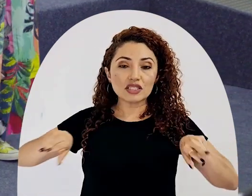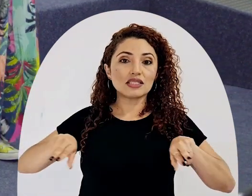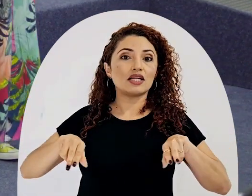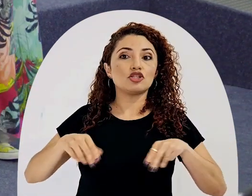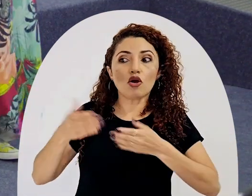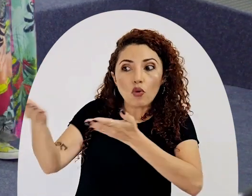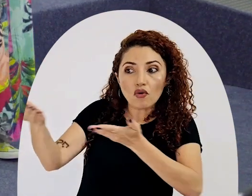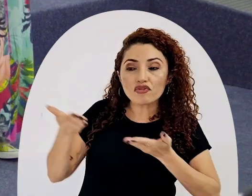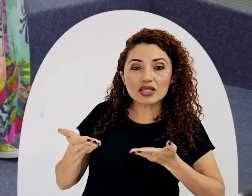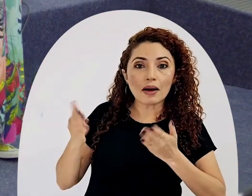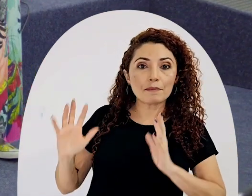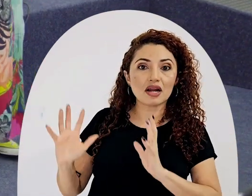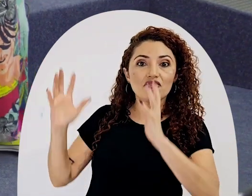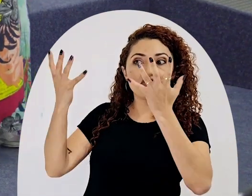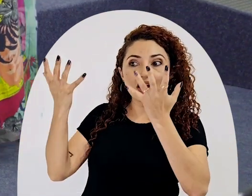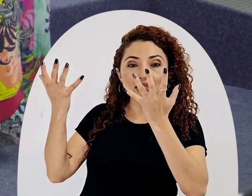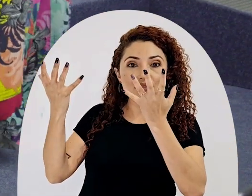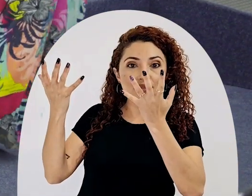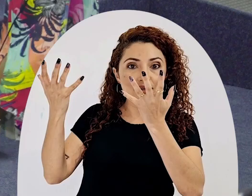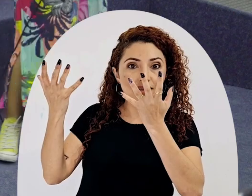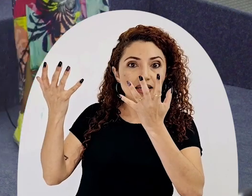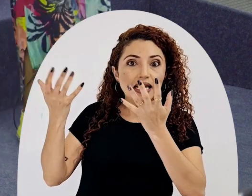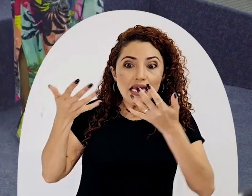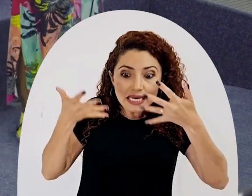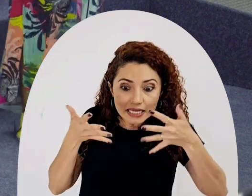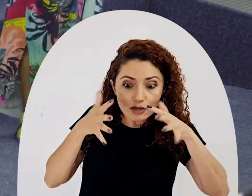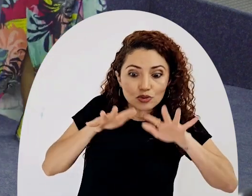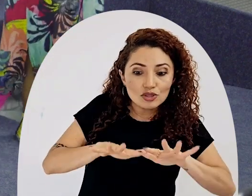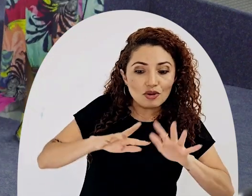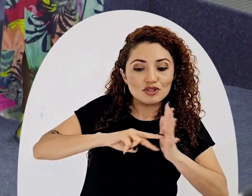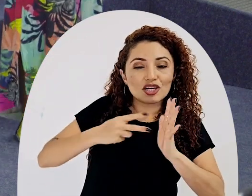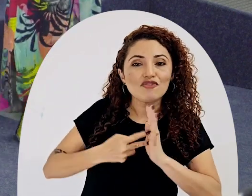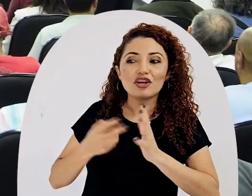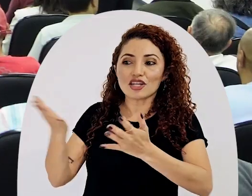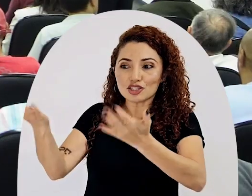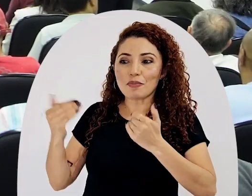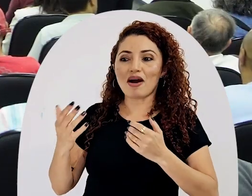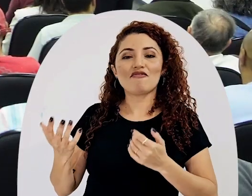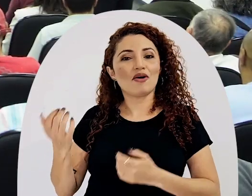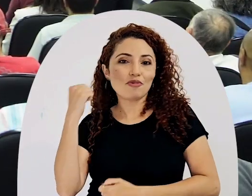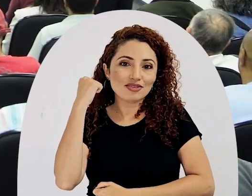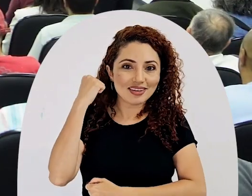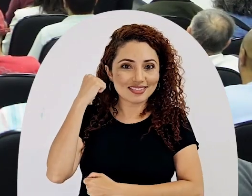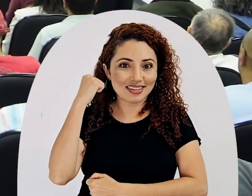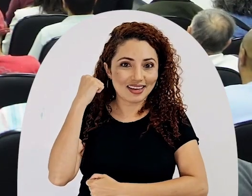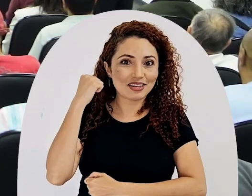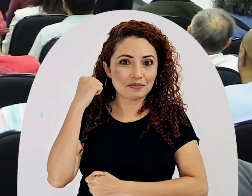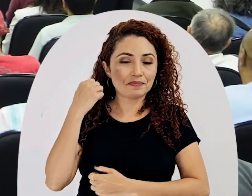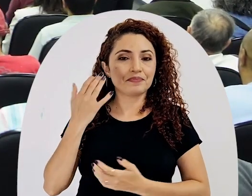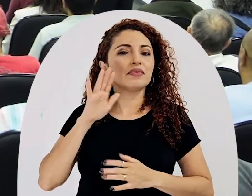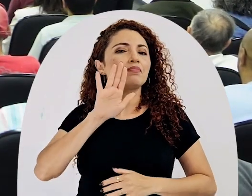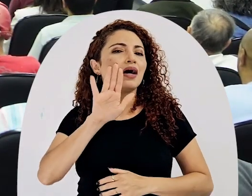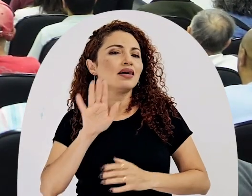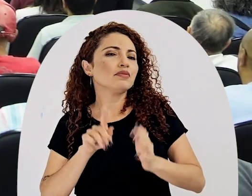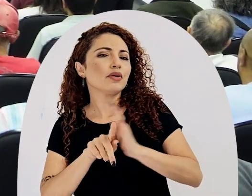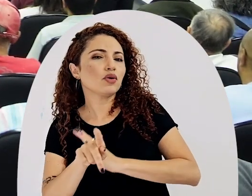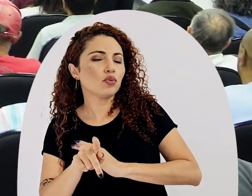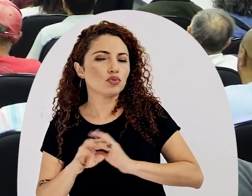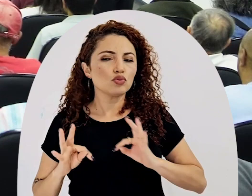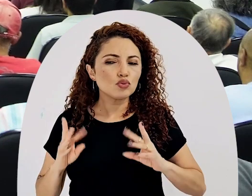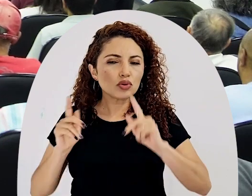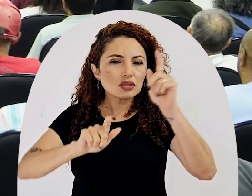chamar para dançar. Mas aí eu sempre faço essa pergunta também. Todo mundo gosta de dançar?